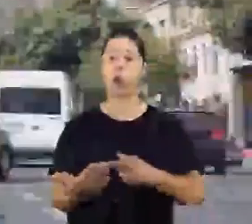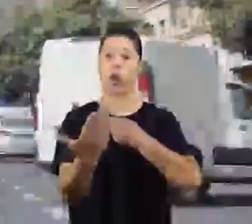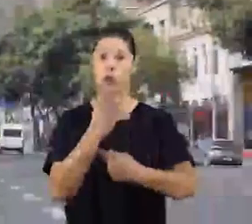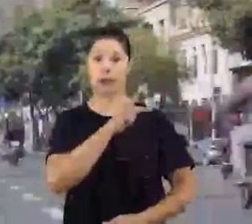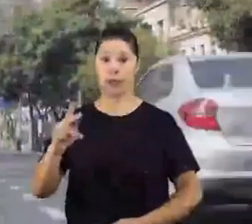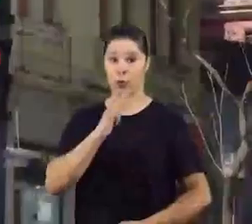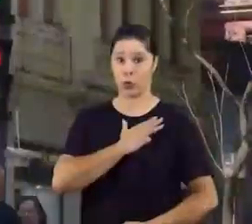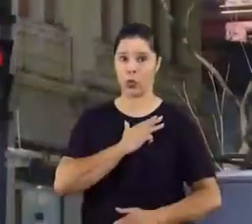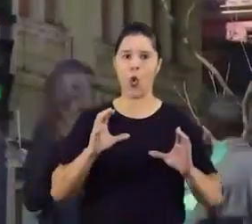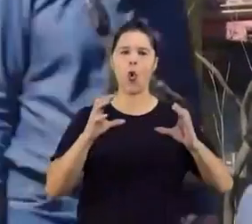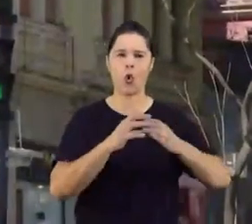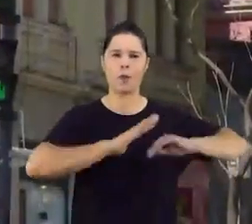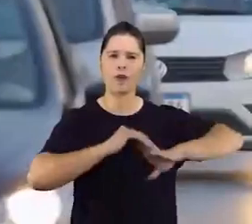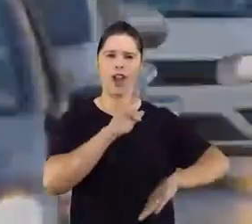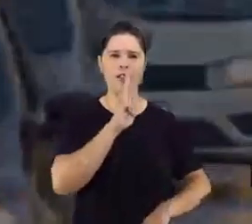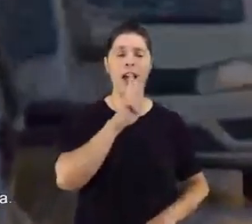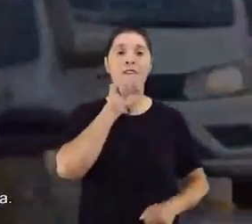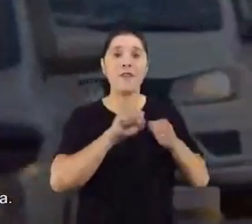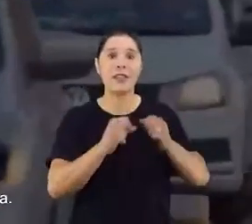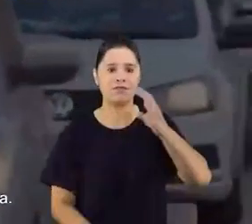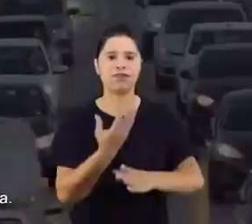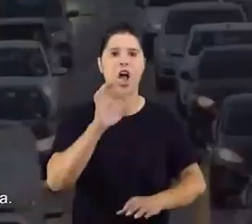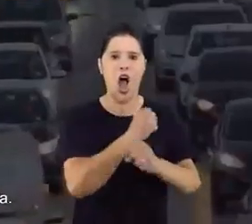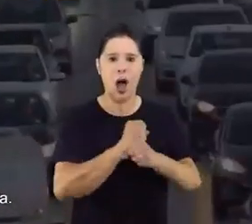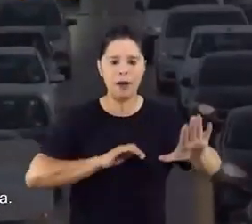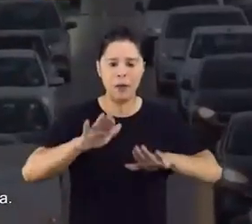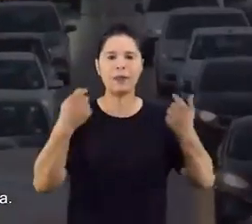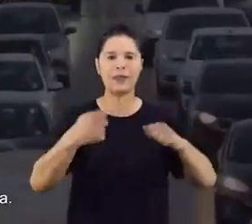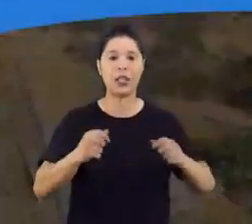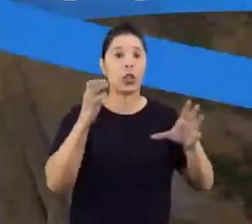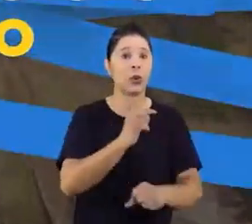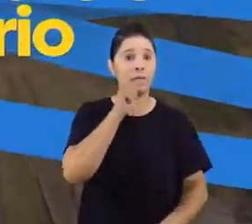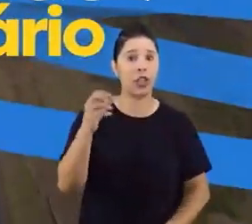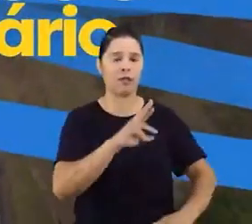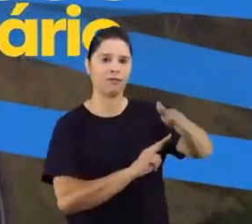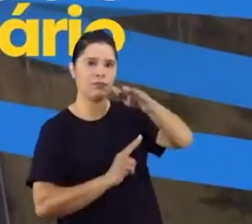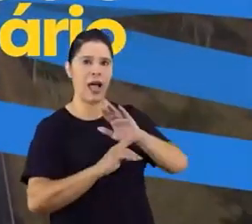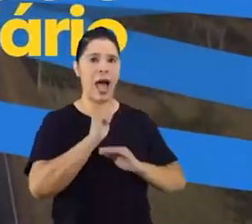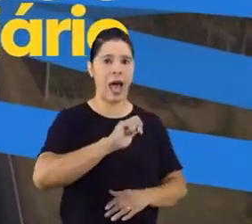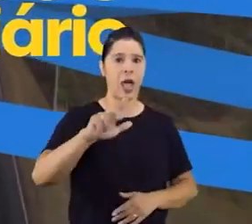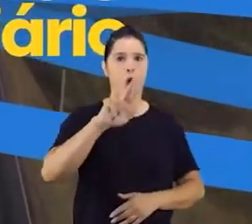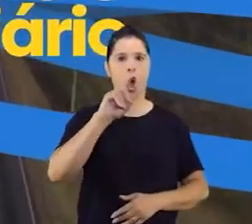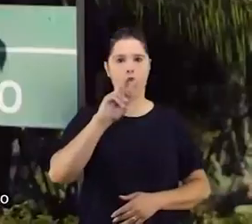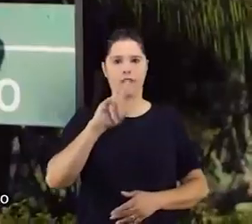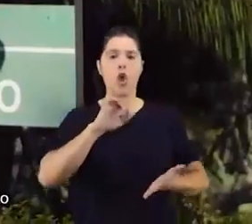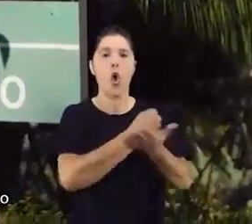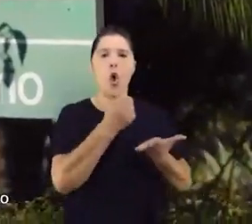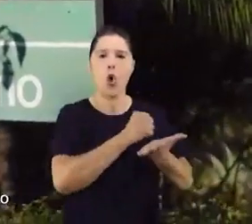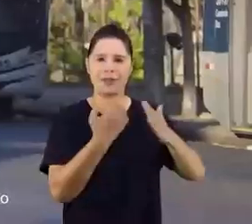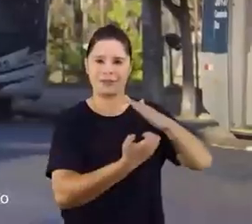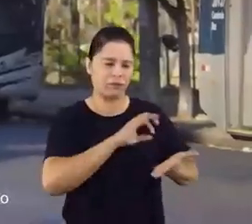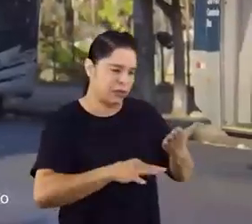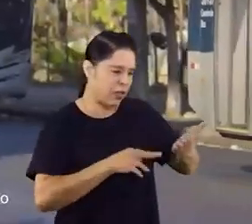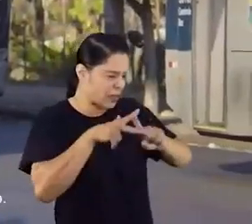Com a ajuda do presidente Lula, o time do Rogério vai implementar as obras de mobilidade que BH precisa. Serão sete novos viadutos no anel rodoviário. O contrato do